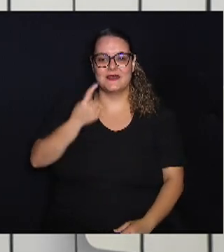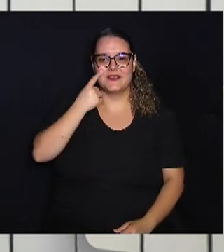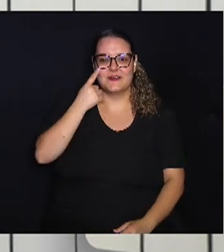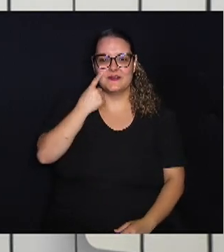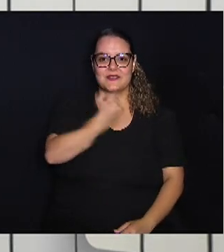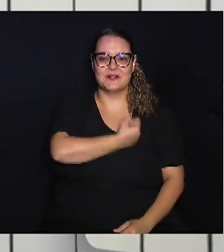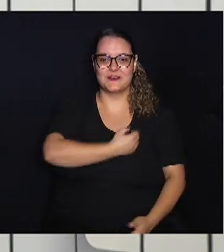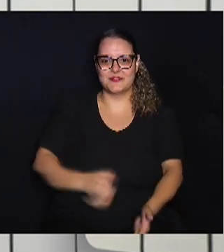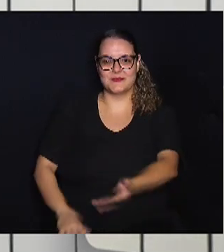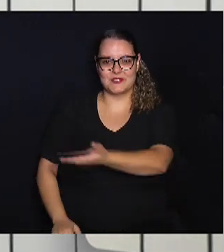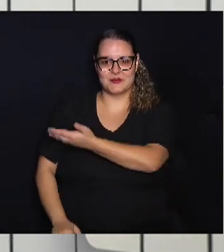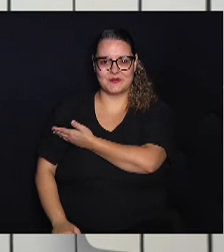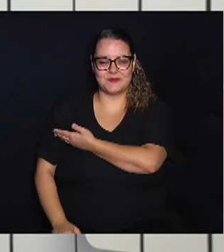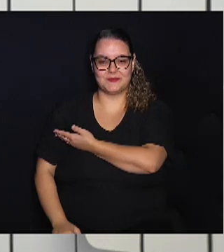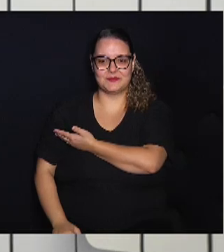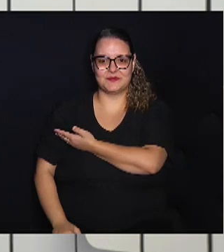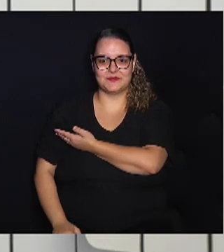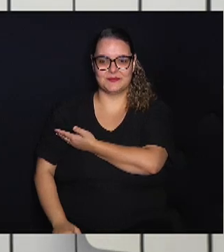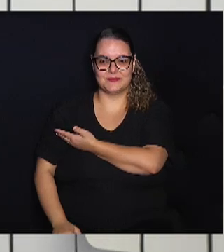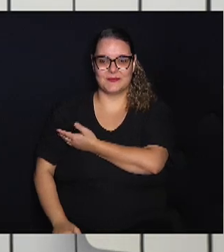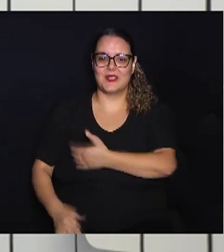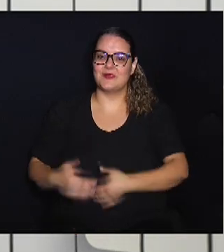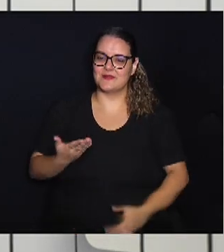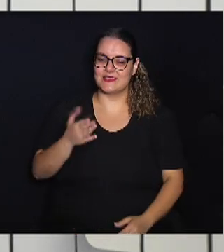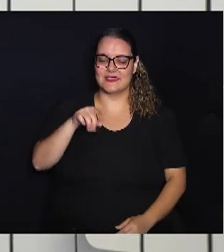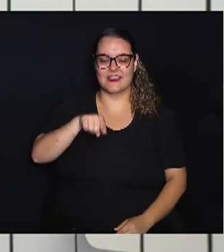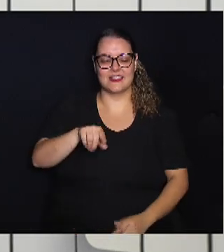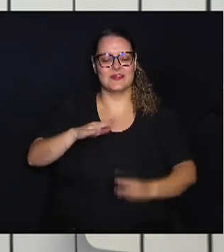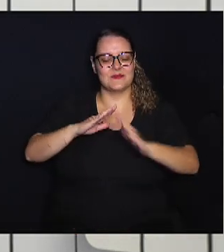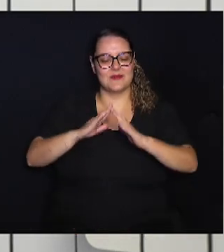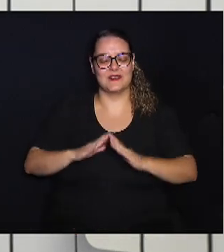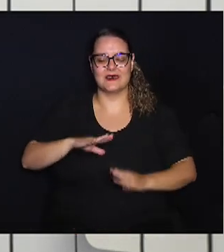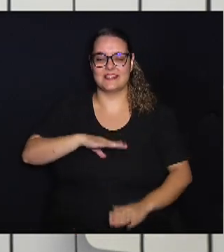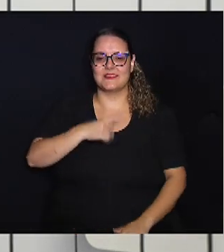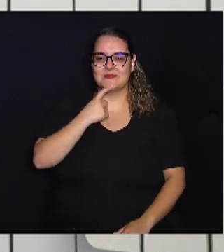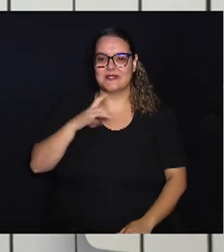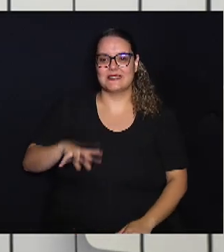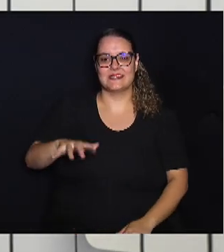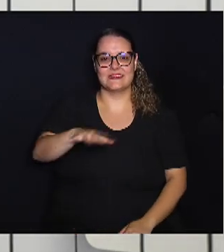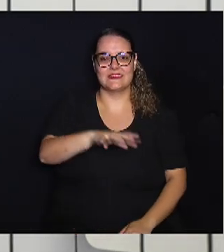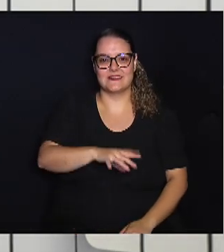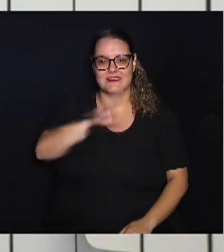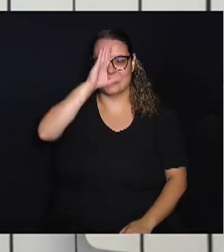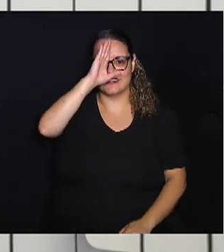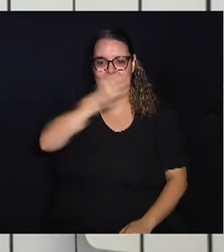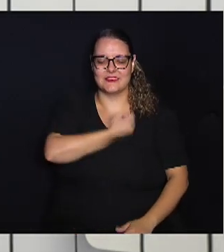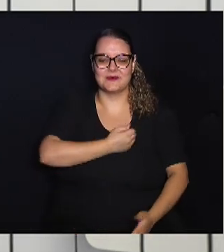nosso DDD. Para você que é de Campinas e região, pode ir direto no